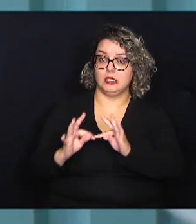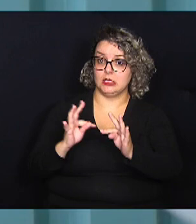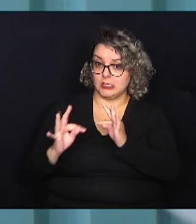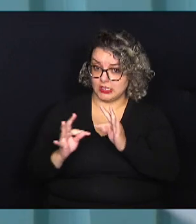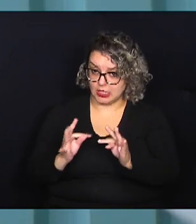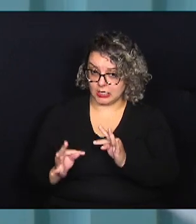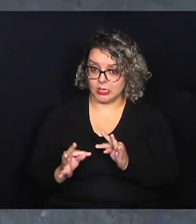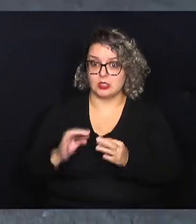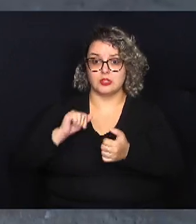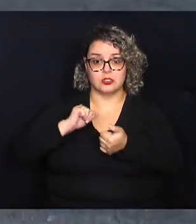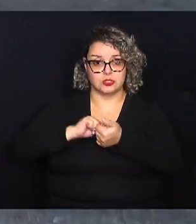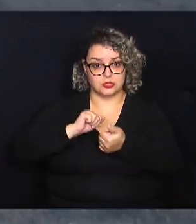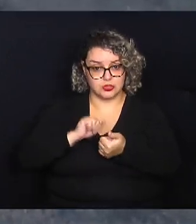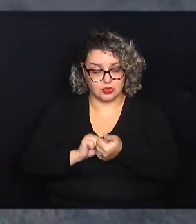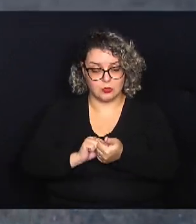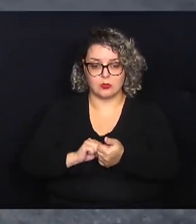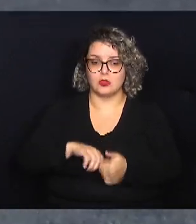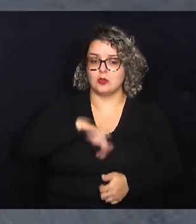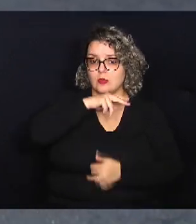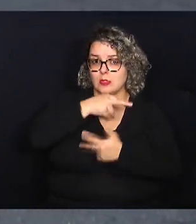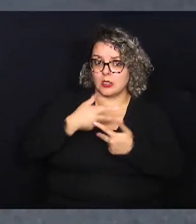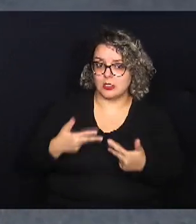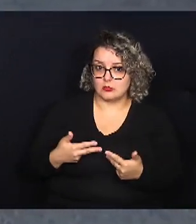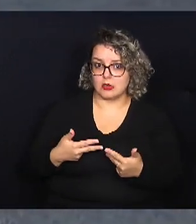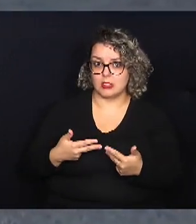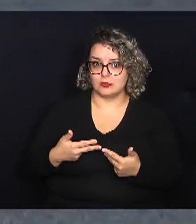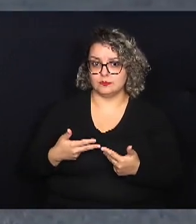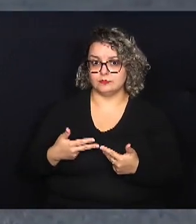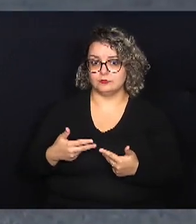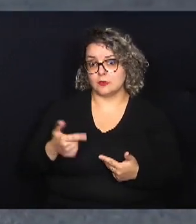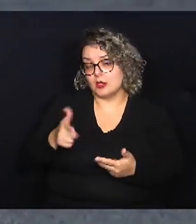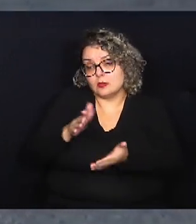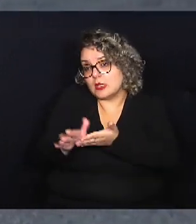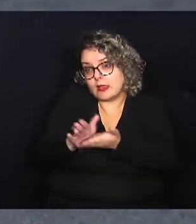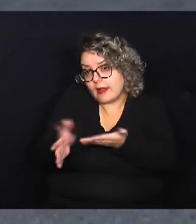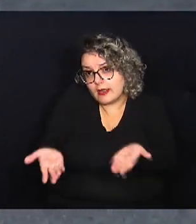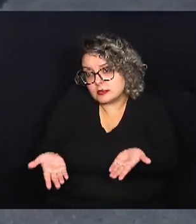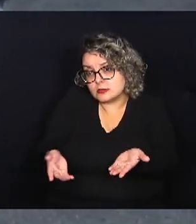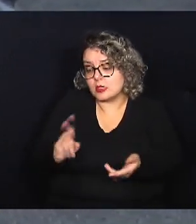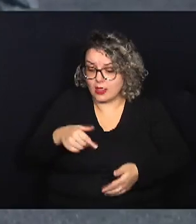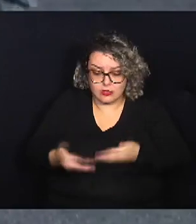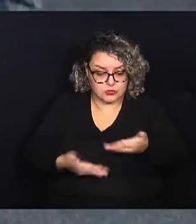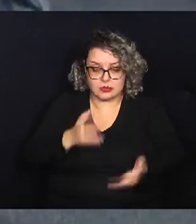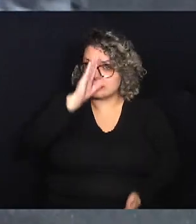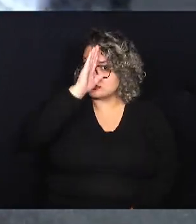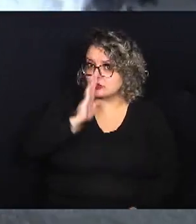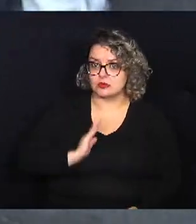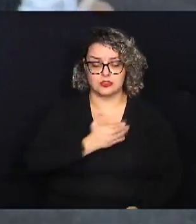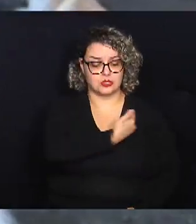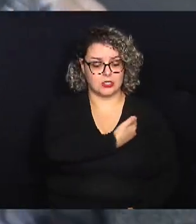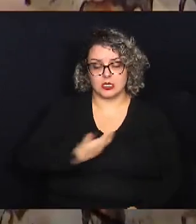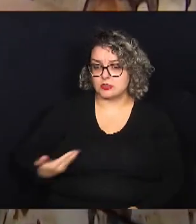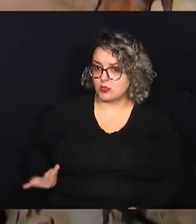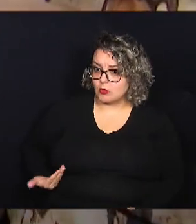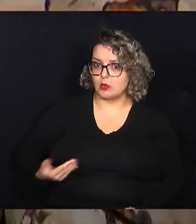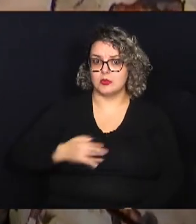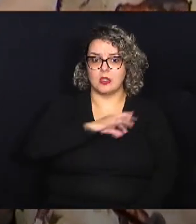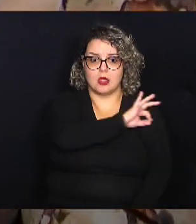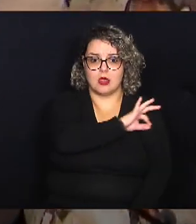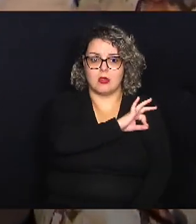bastante qualidade para o animal e sem gasto, né? É um serviço público da Prefeitura